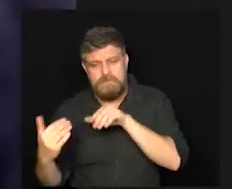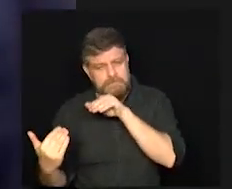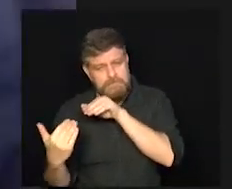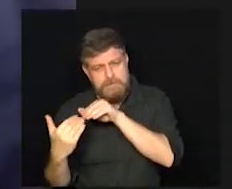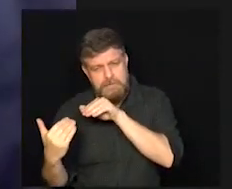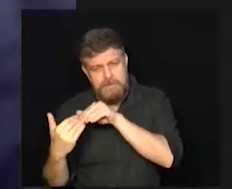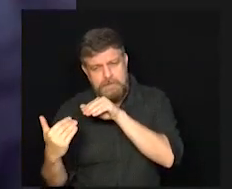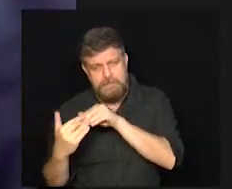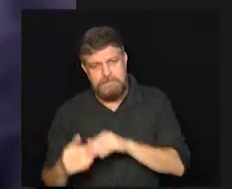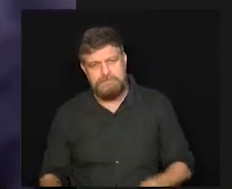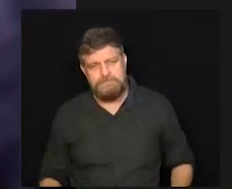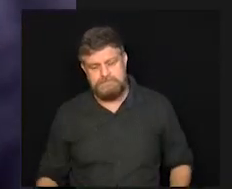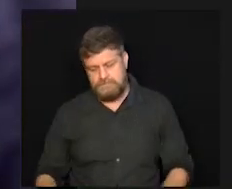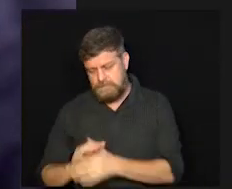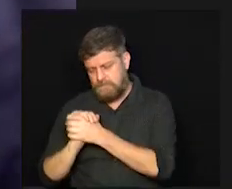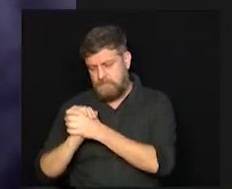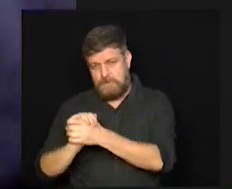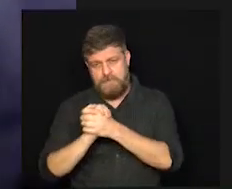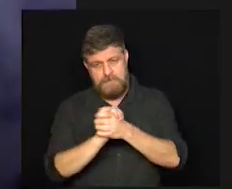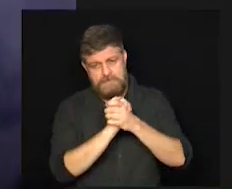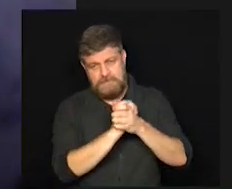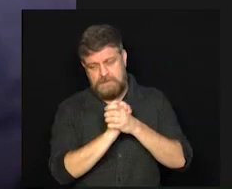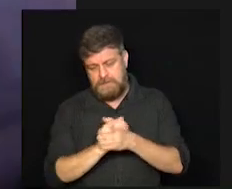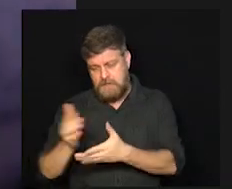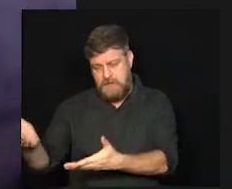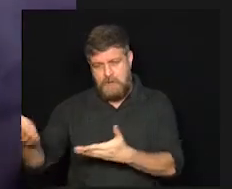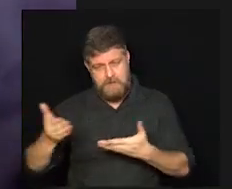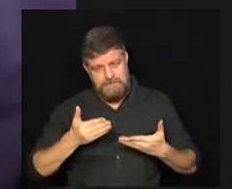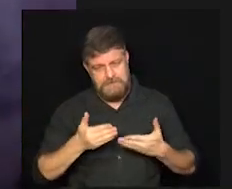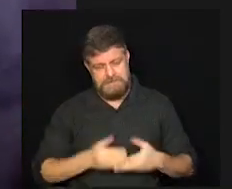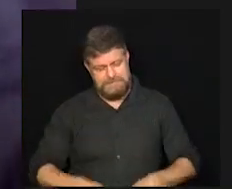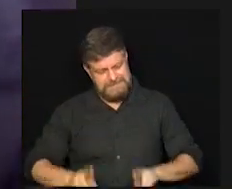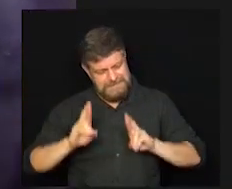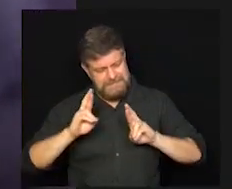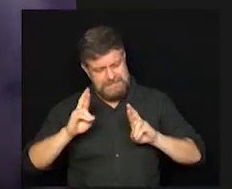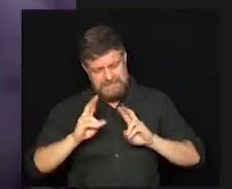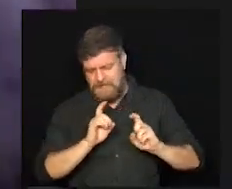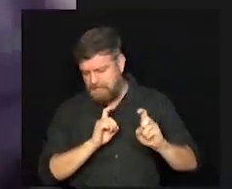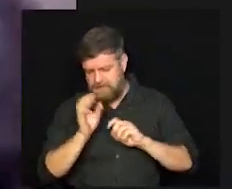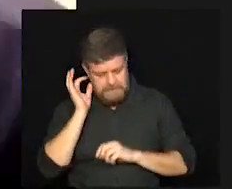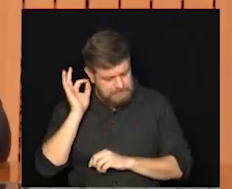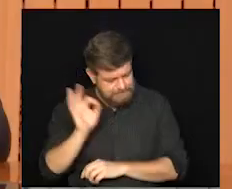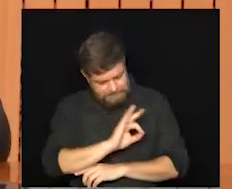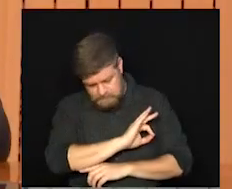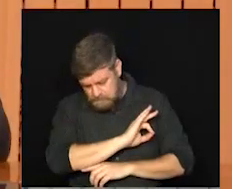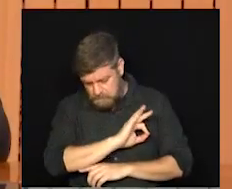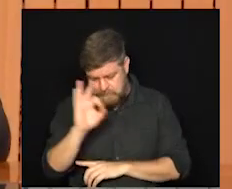região. Saudar todos os convidados aí, desejar uma ótima reunião a todos. Obrigado.